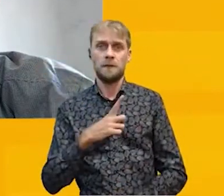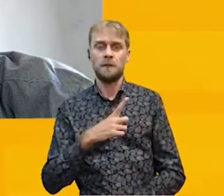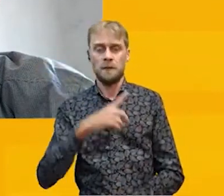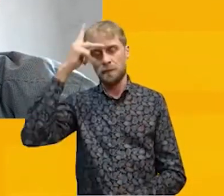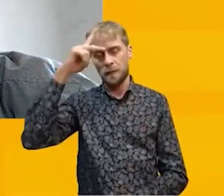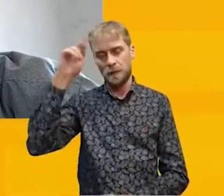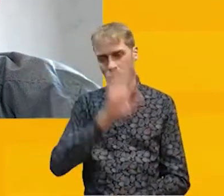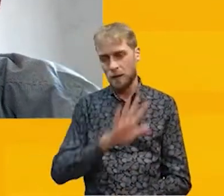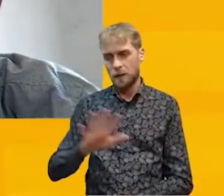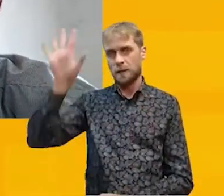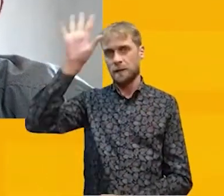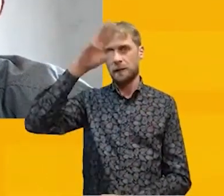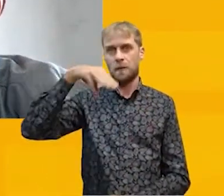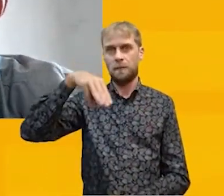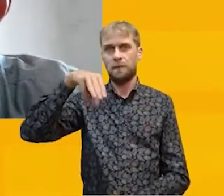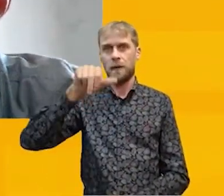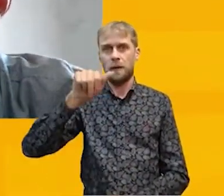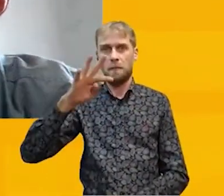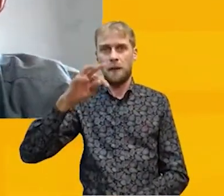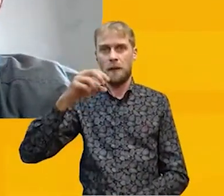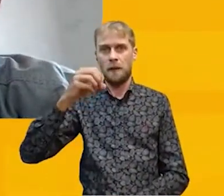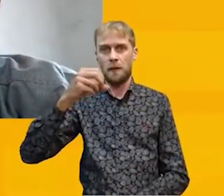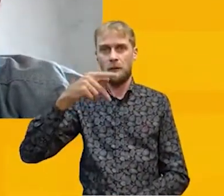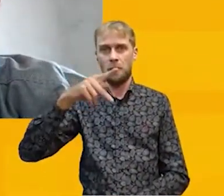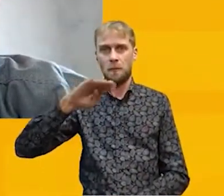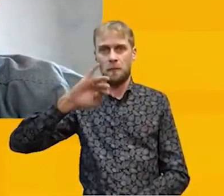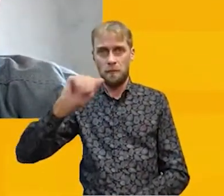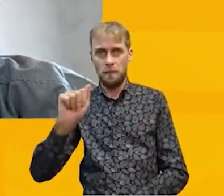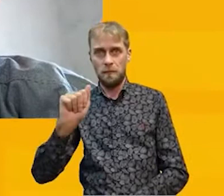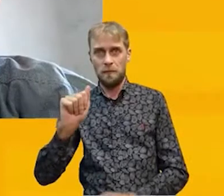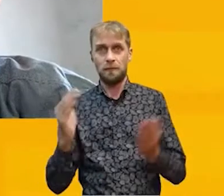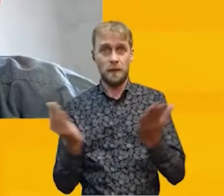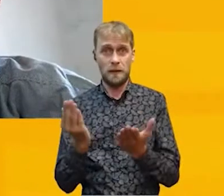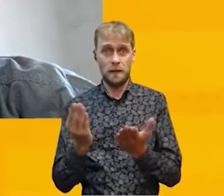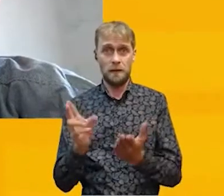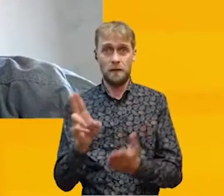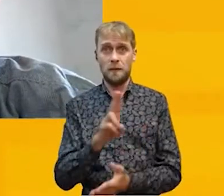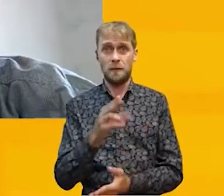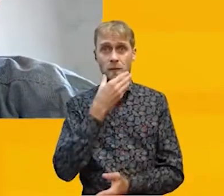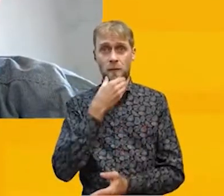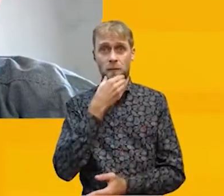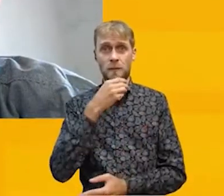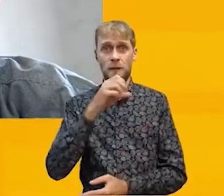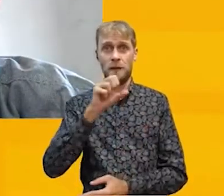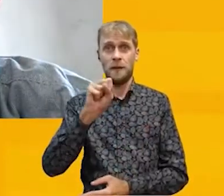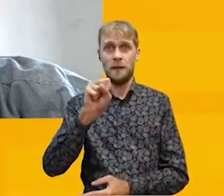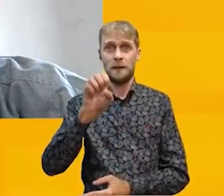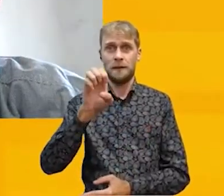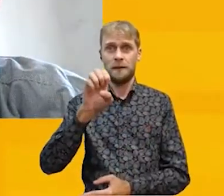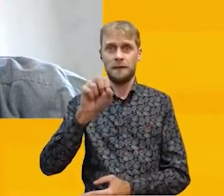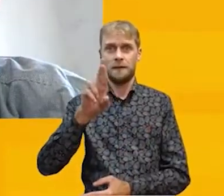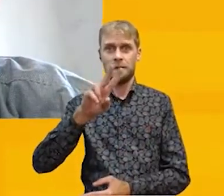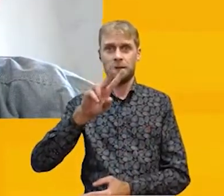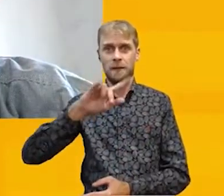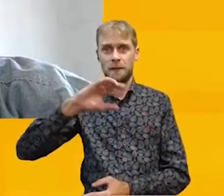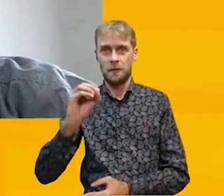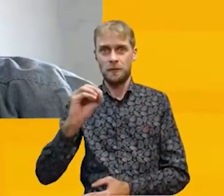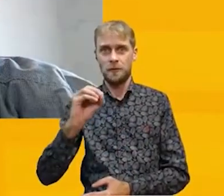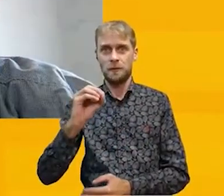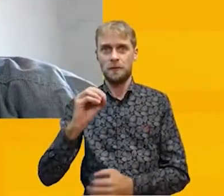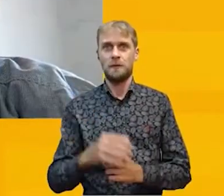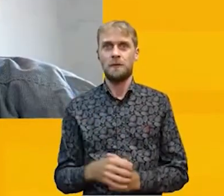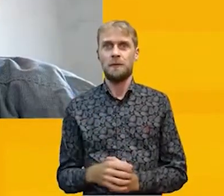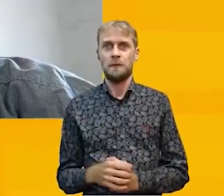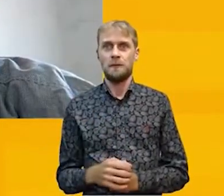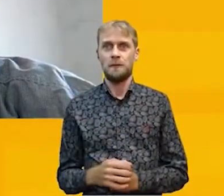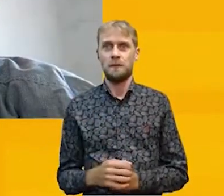região do Mato Piba. Vou passar a palavra agora ao Sérgio Delmiro. Vou deixar o Lívio por último, porque o mais importante fala